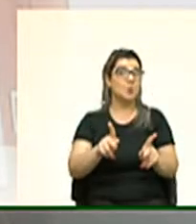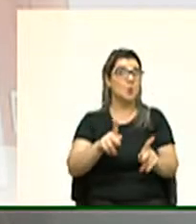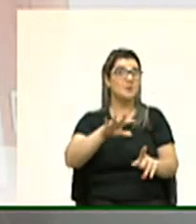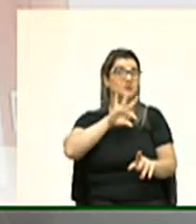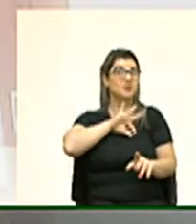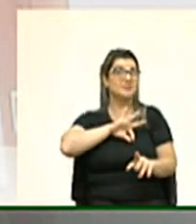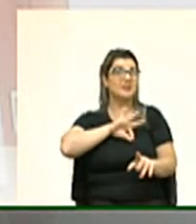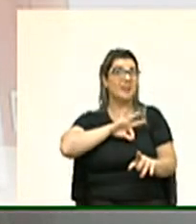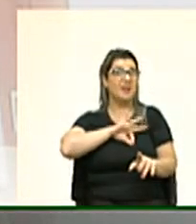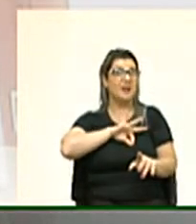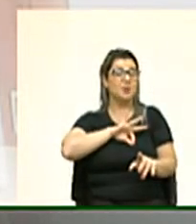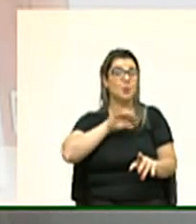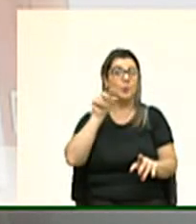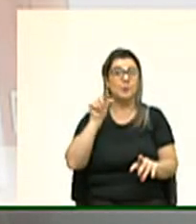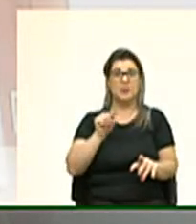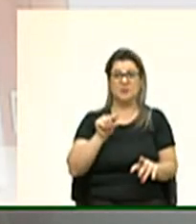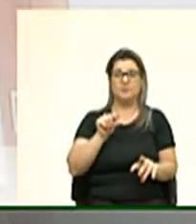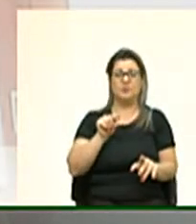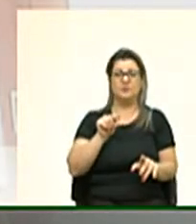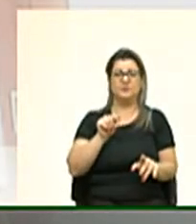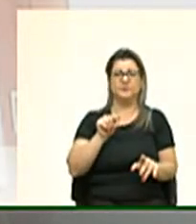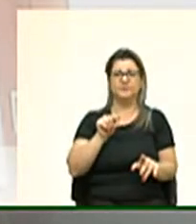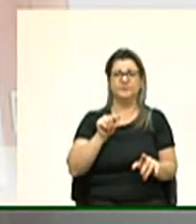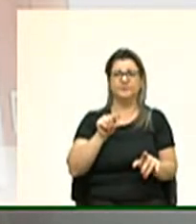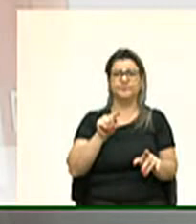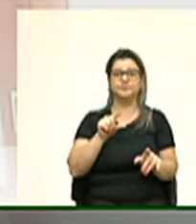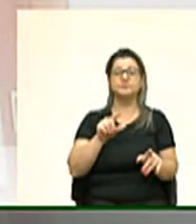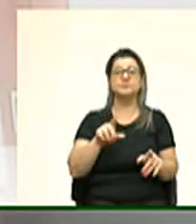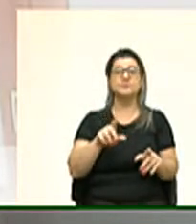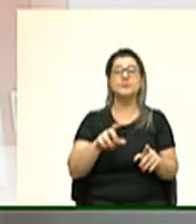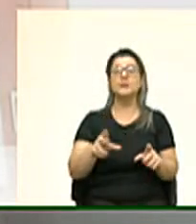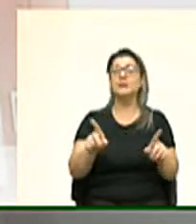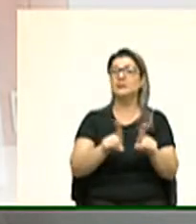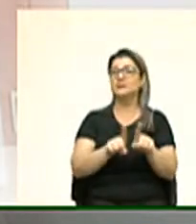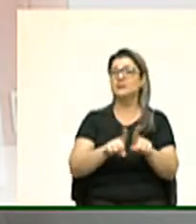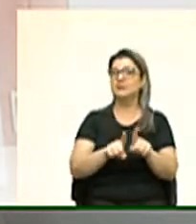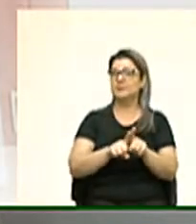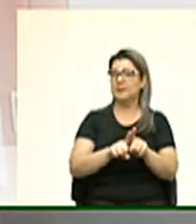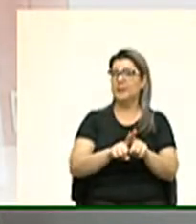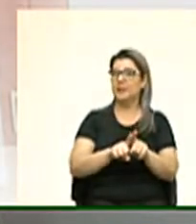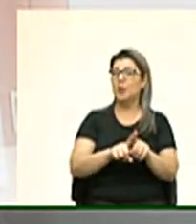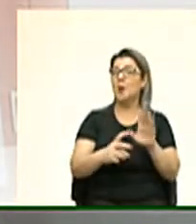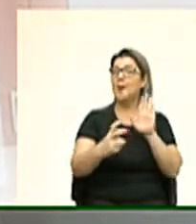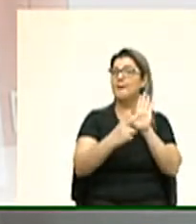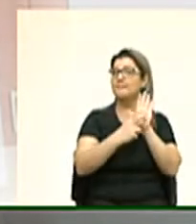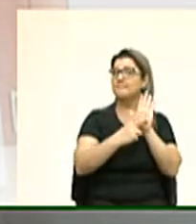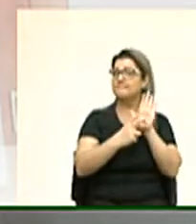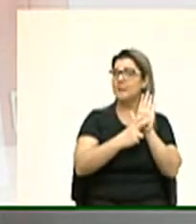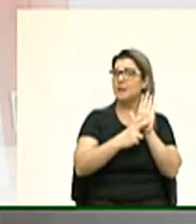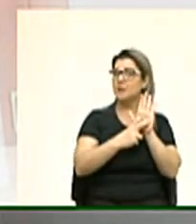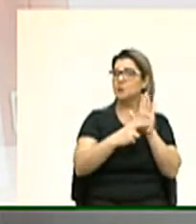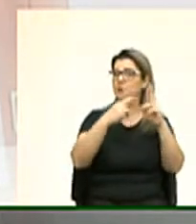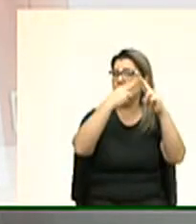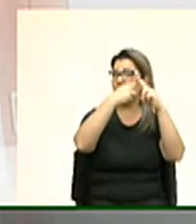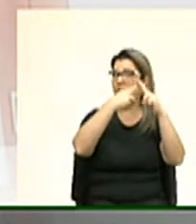da ajuda dos bancos públicos, como a Caixa, e aqui no Rio Grande do Sul, o Banrisul tem que entrar